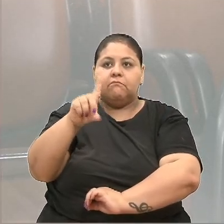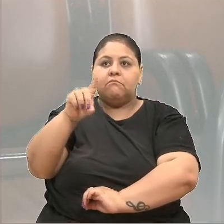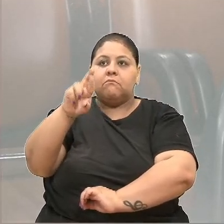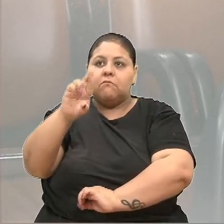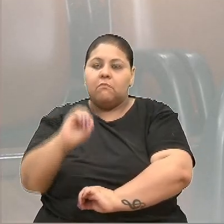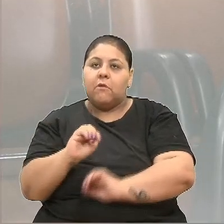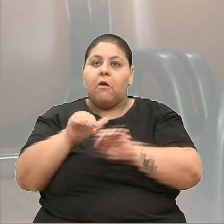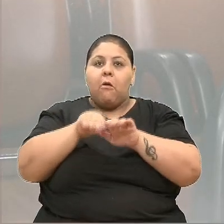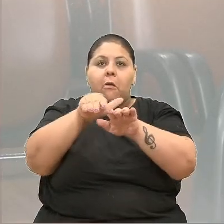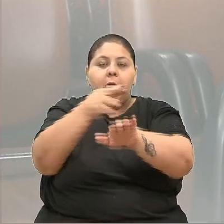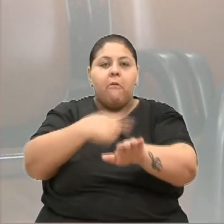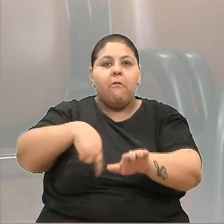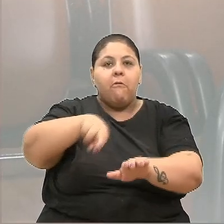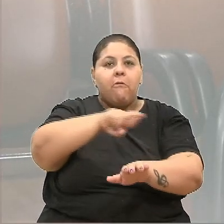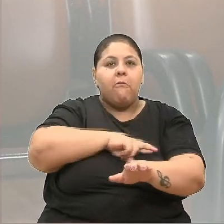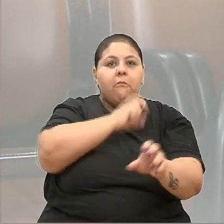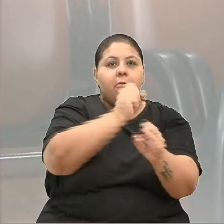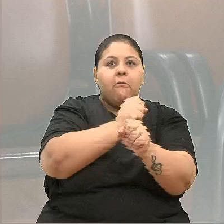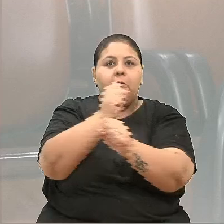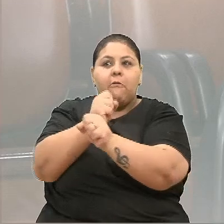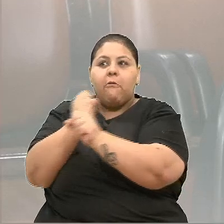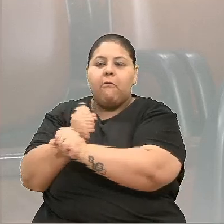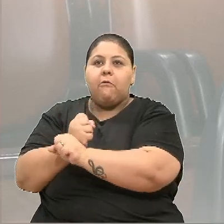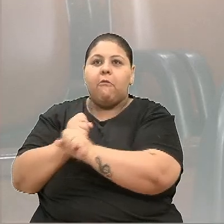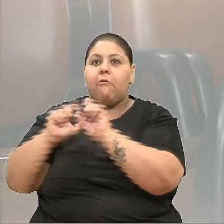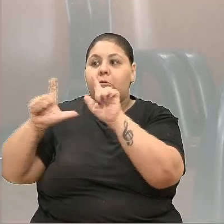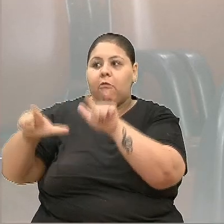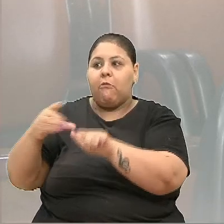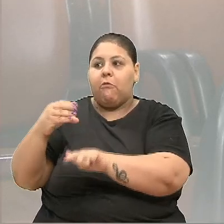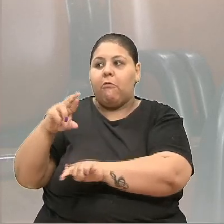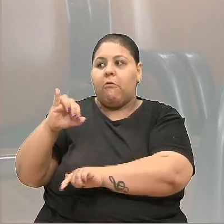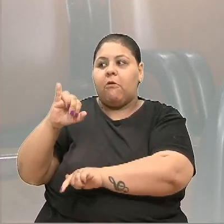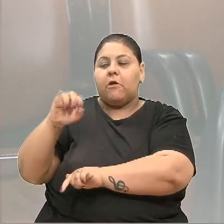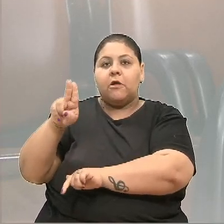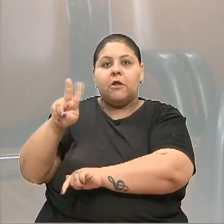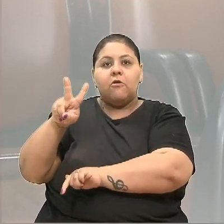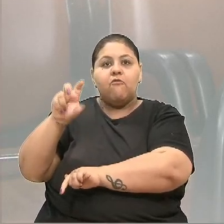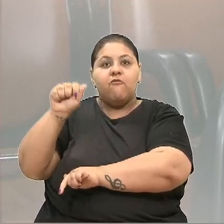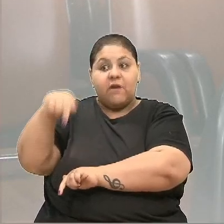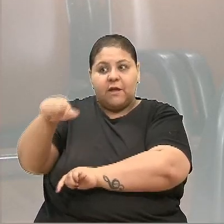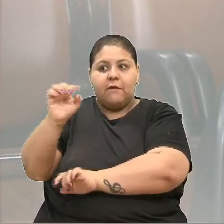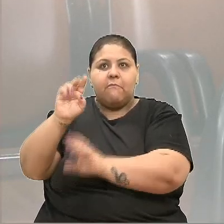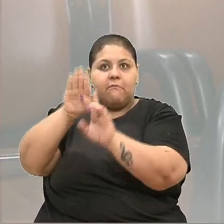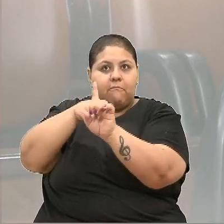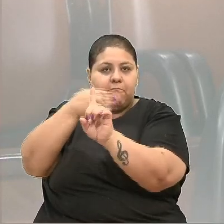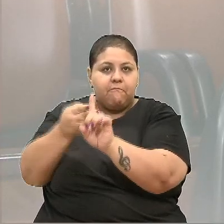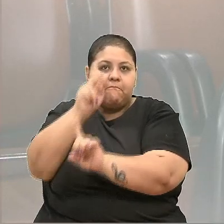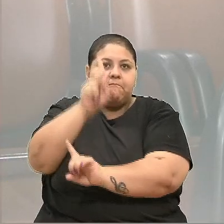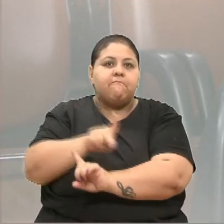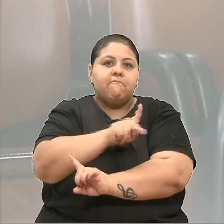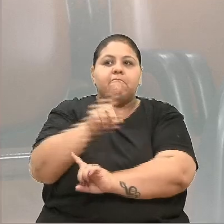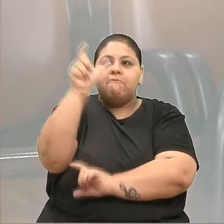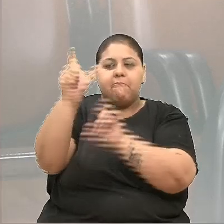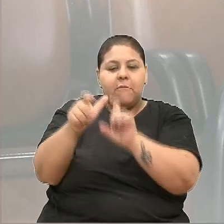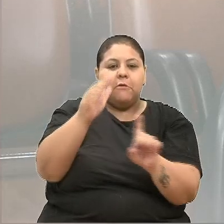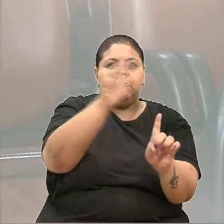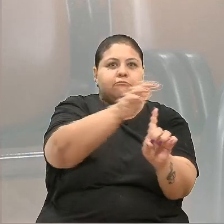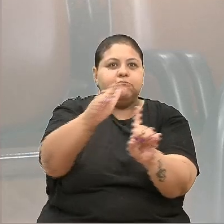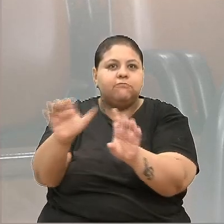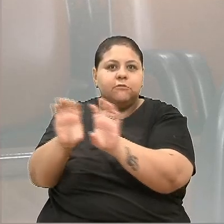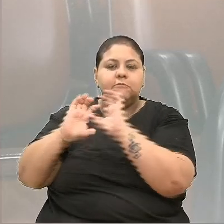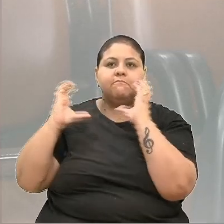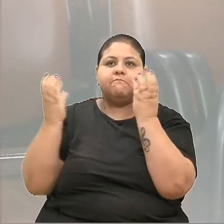peregrinação religiosa anual realizada em Criúva, distrito de Caxias do Sul, como uma homenagem. Padre Pedro Risson foi uma figura influente na